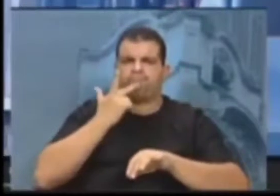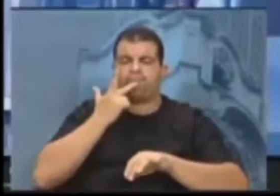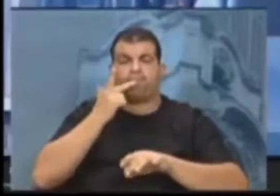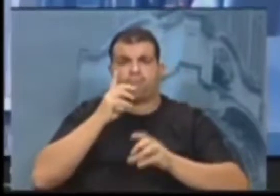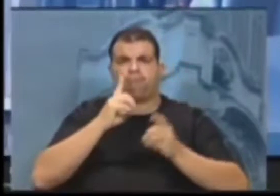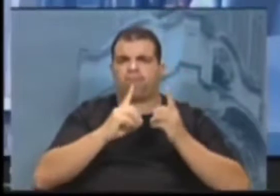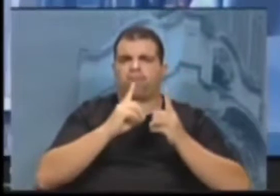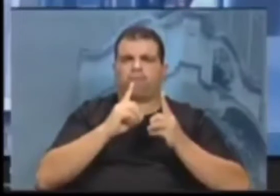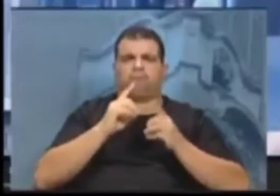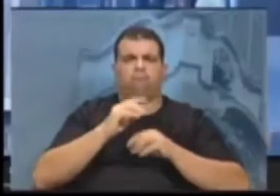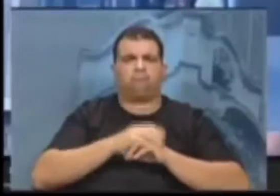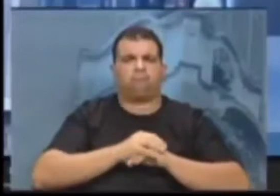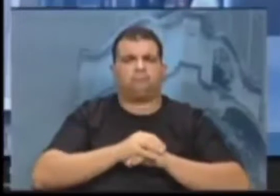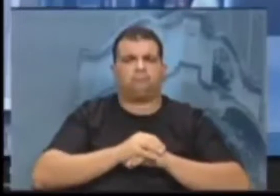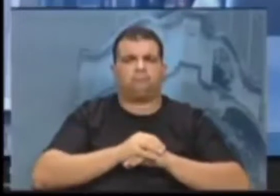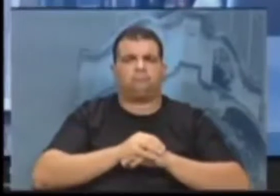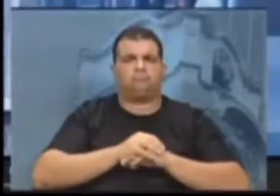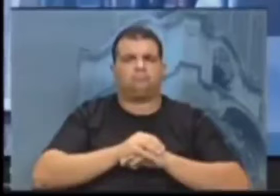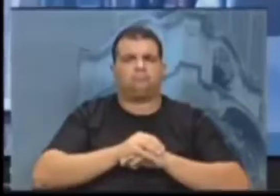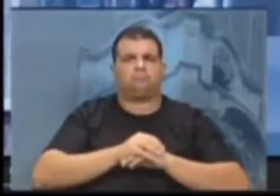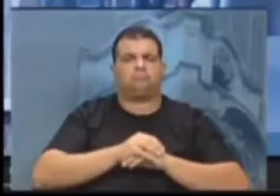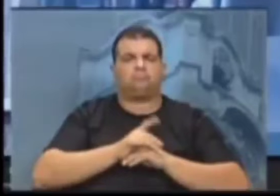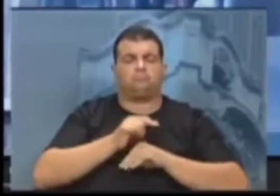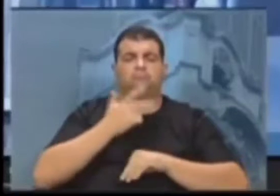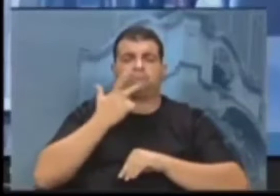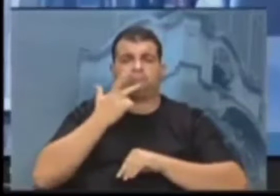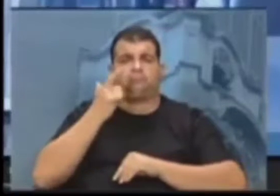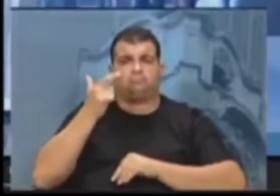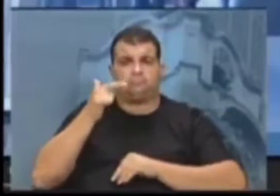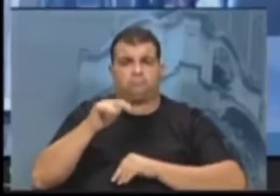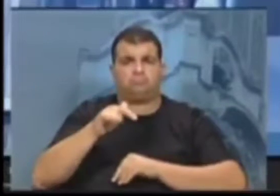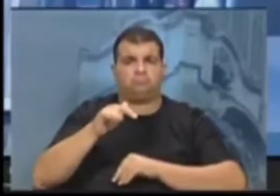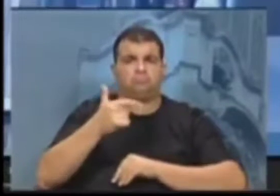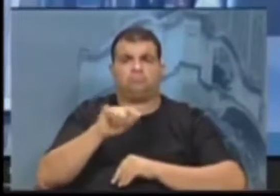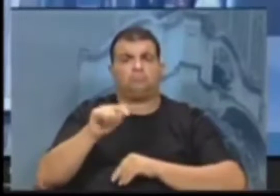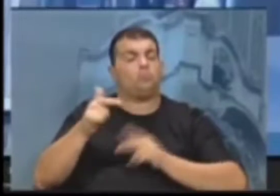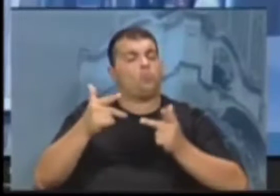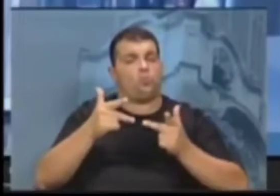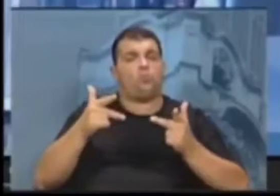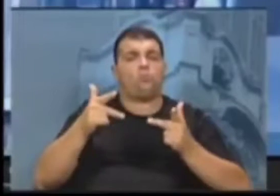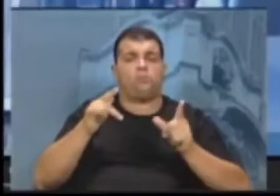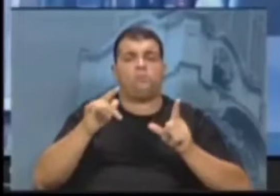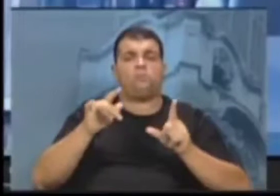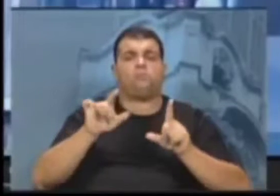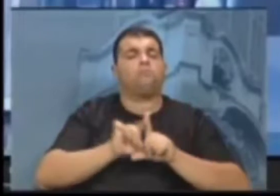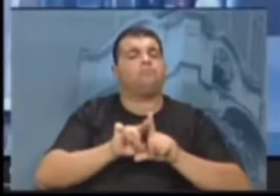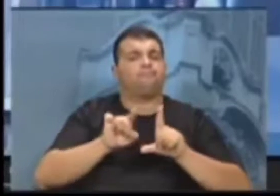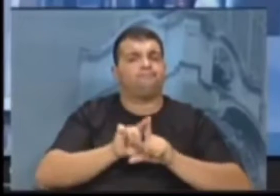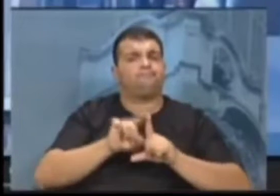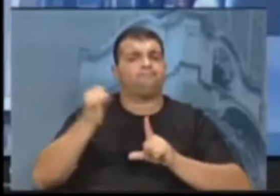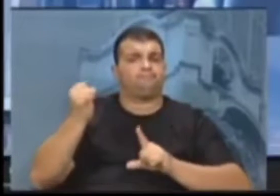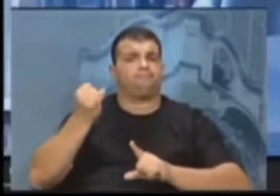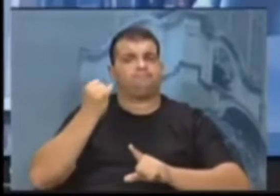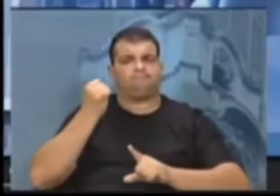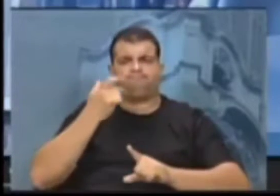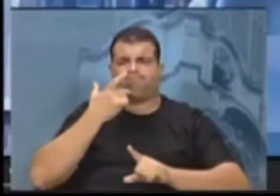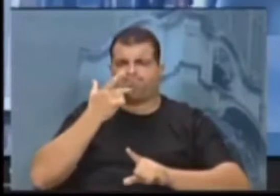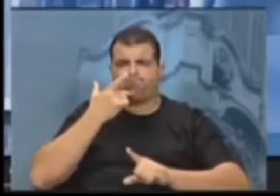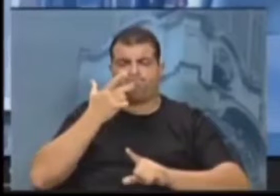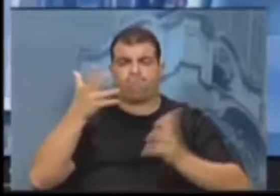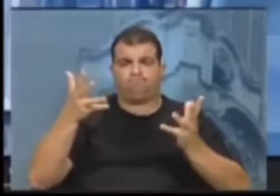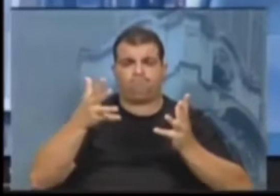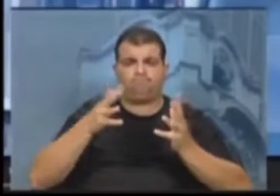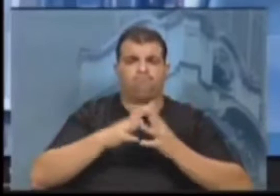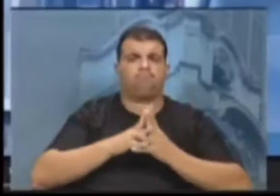diálogo. E eu preciso também referenciar mais uma vez, mais um outro detalhe, que foi muitas vezes levantado aqui